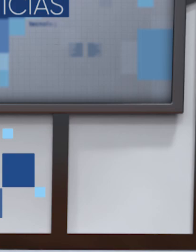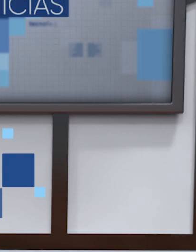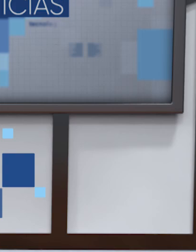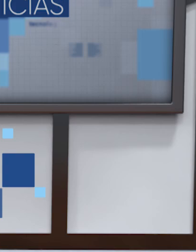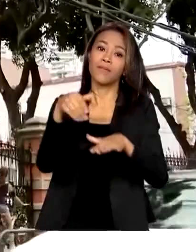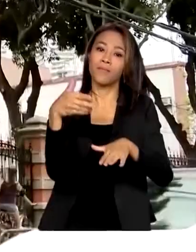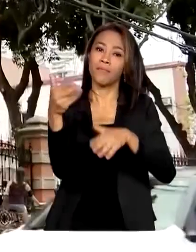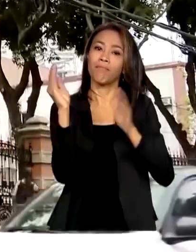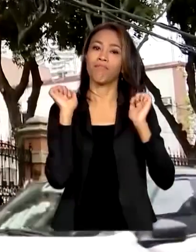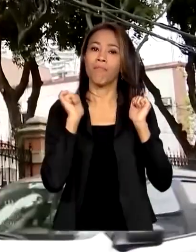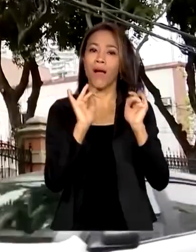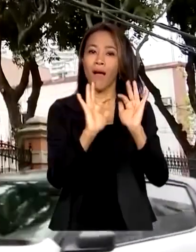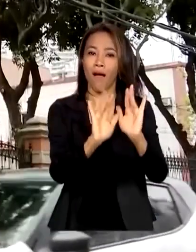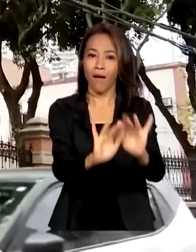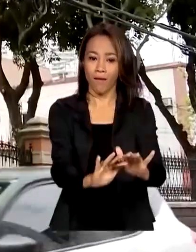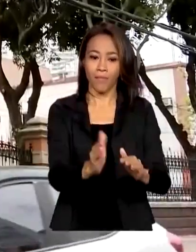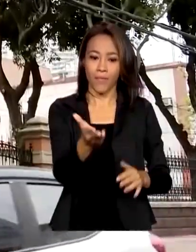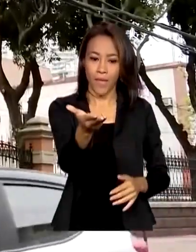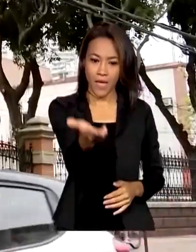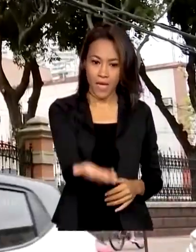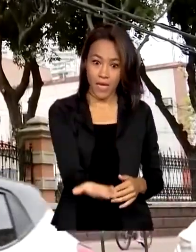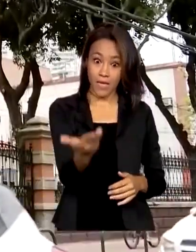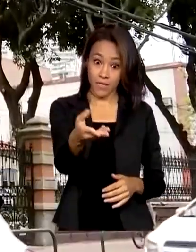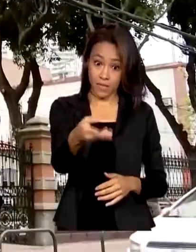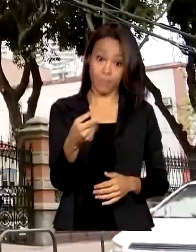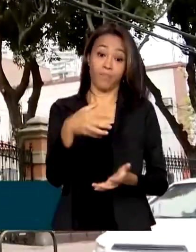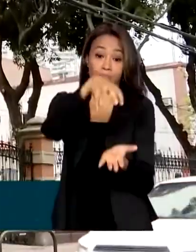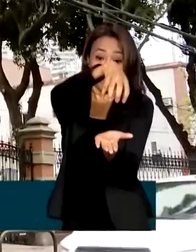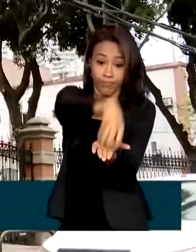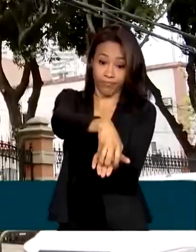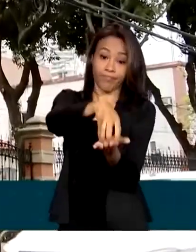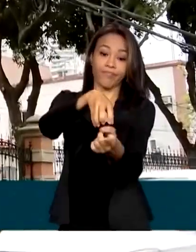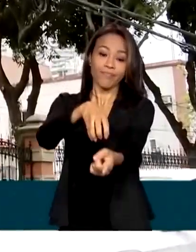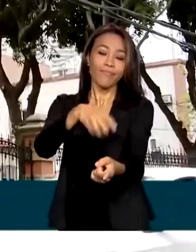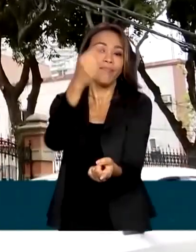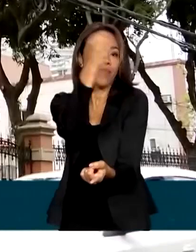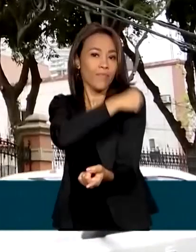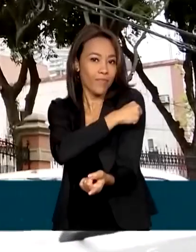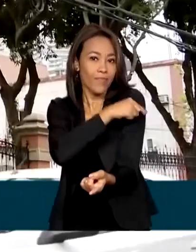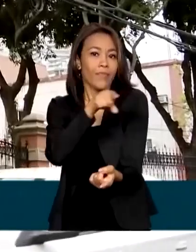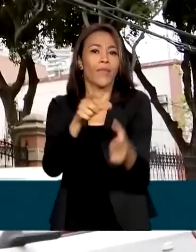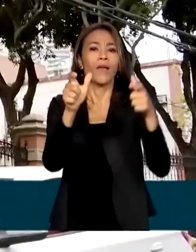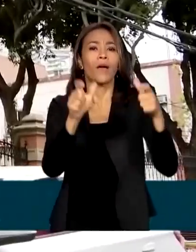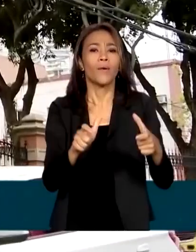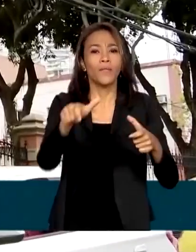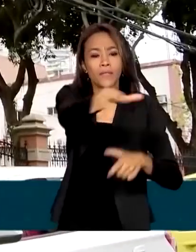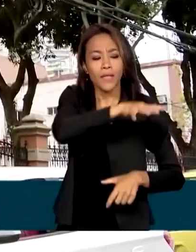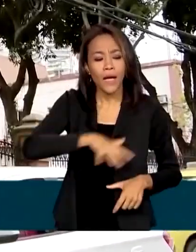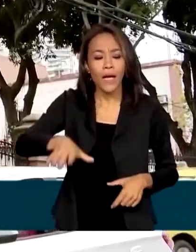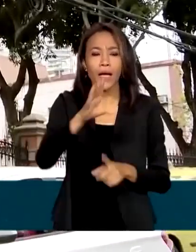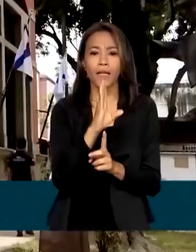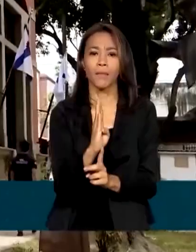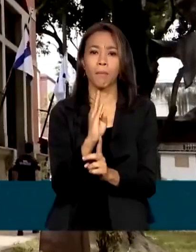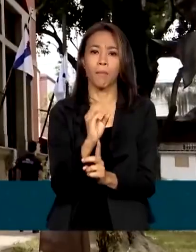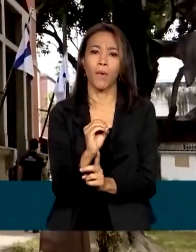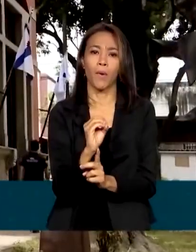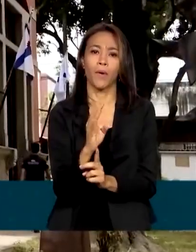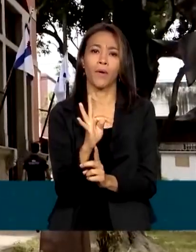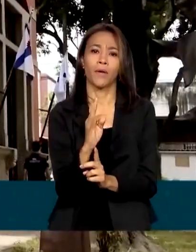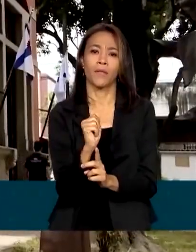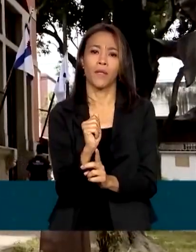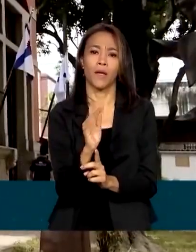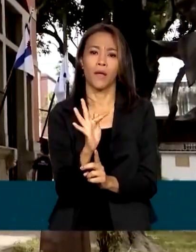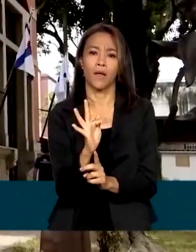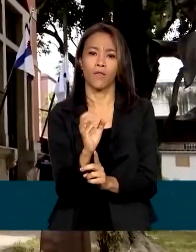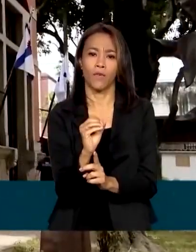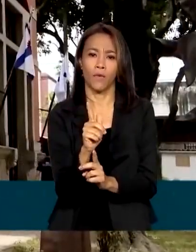anos. O superposto vai funcionar num casarão histórico em Botafogo, zona sul do Rio. Ele foi